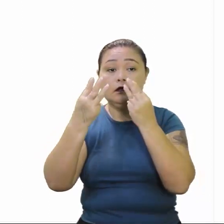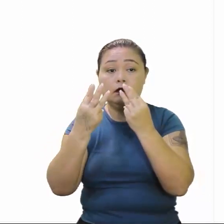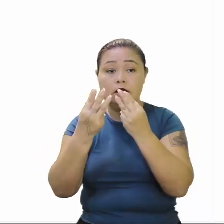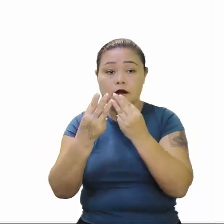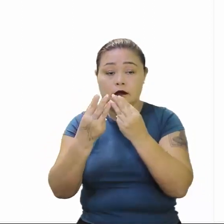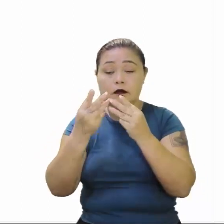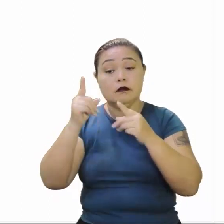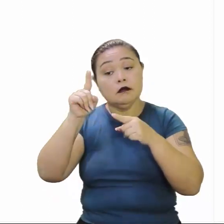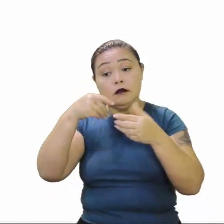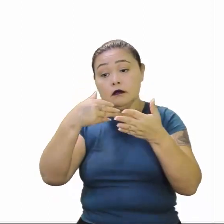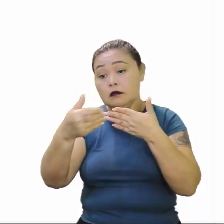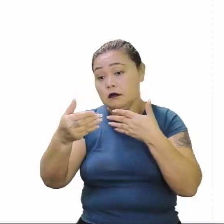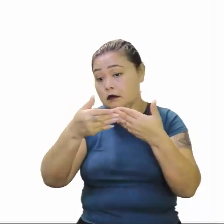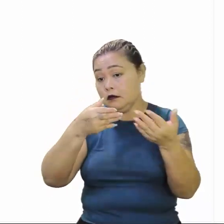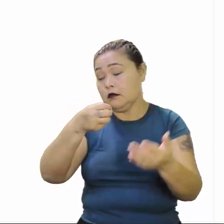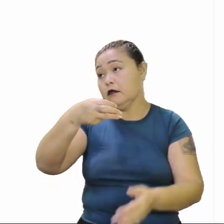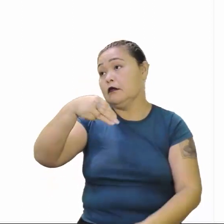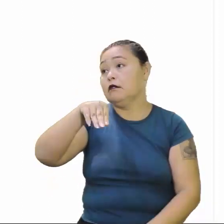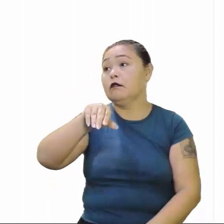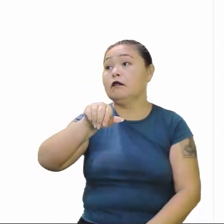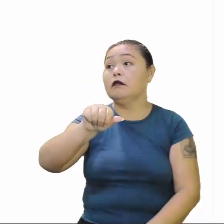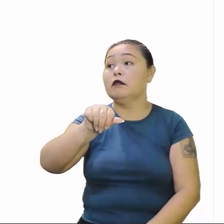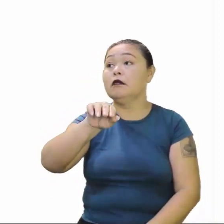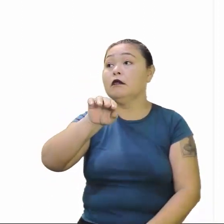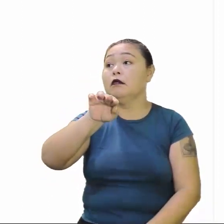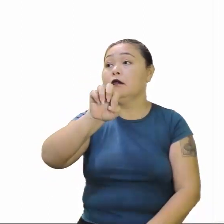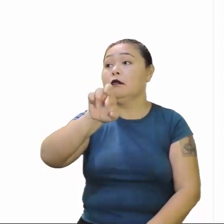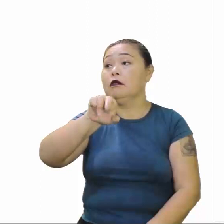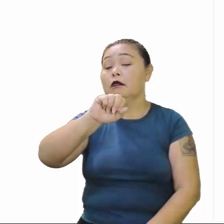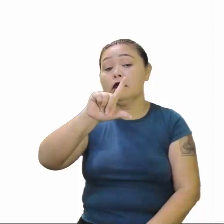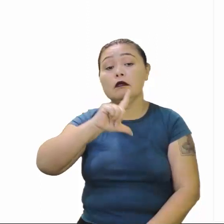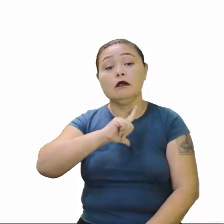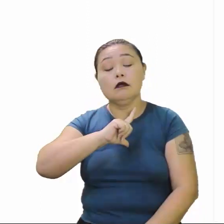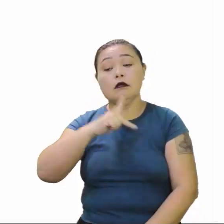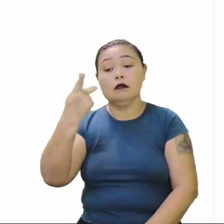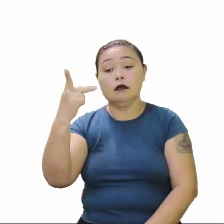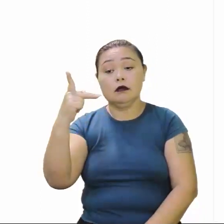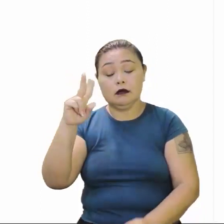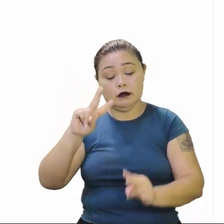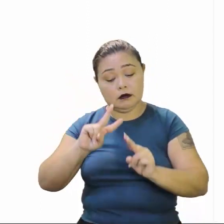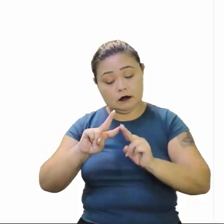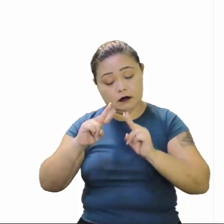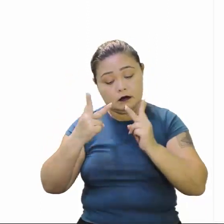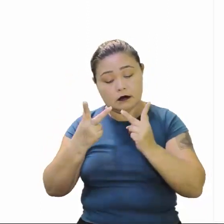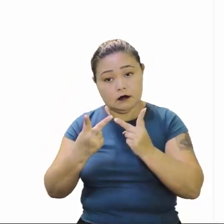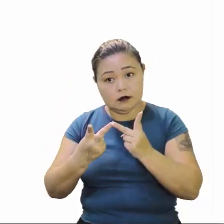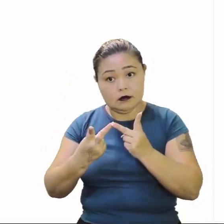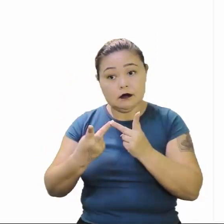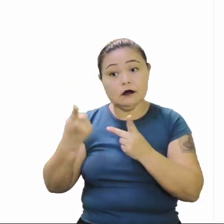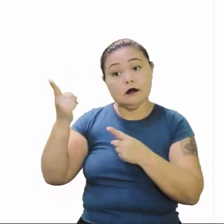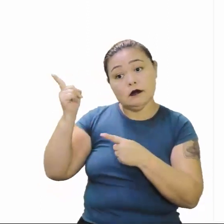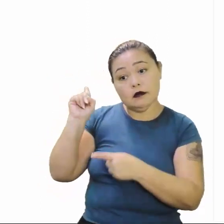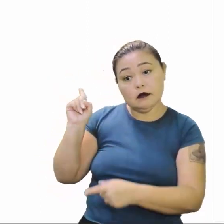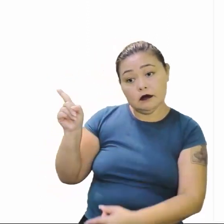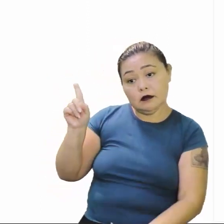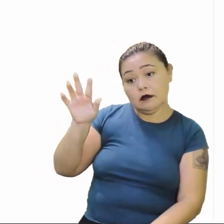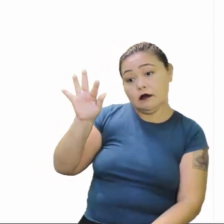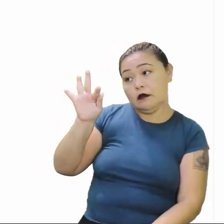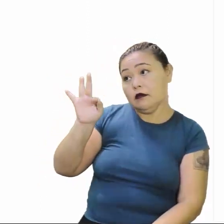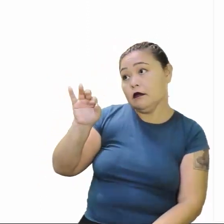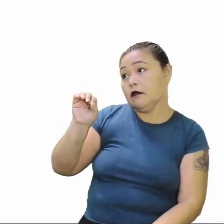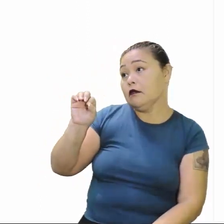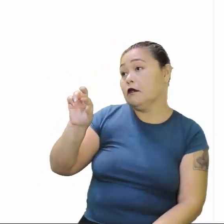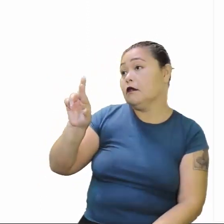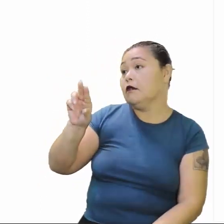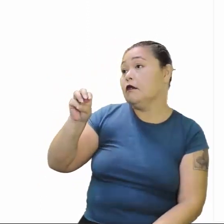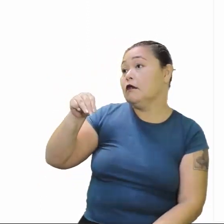um material por seu volume, teremos a fórmula que calcula a